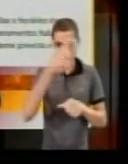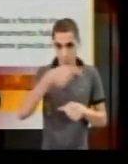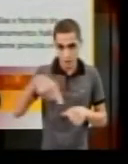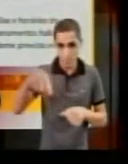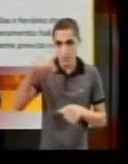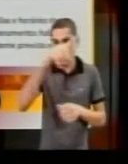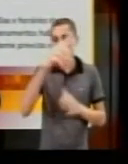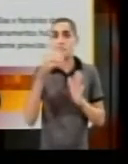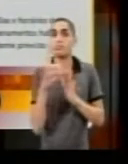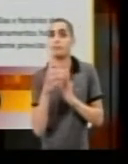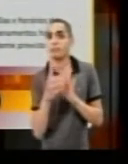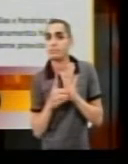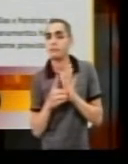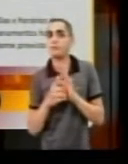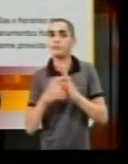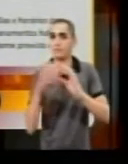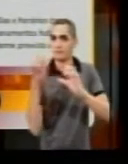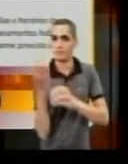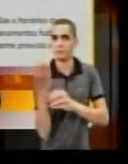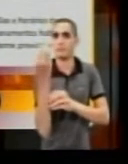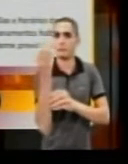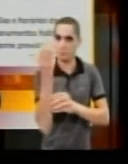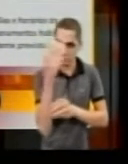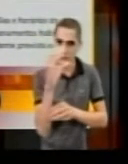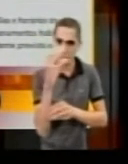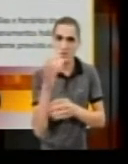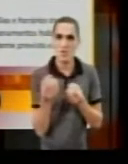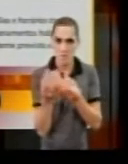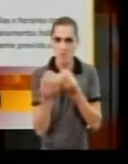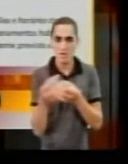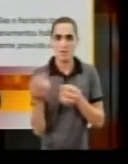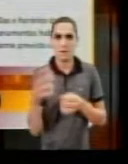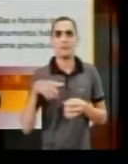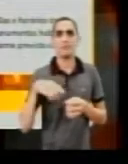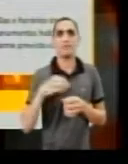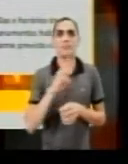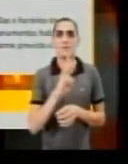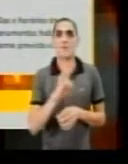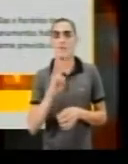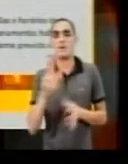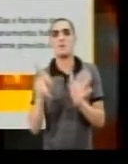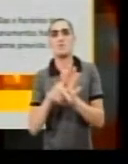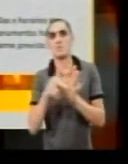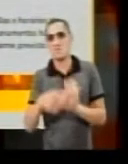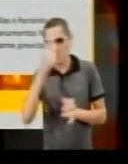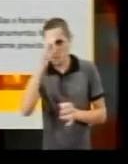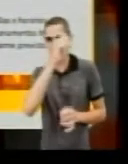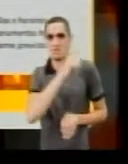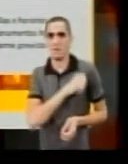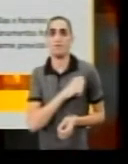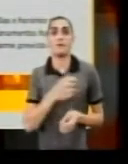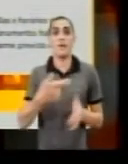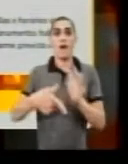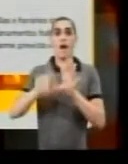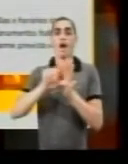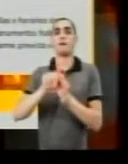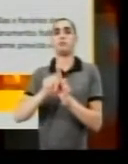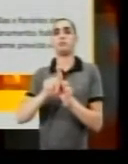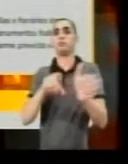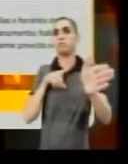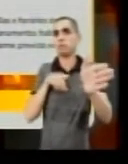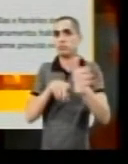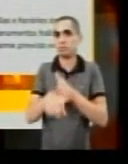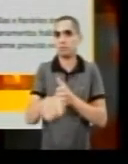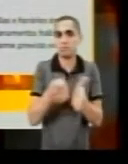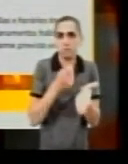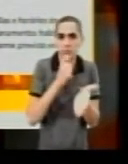número 5, disponível no portal da Prefeitura de Rio Preto. Antes da gente passar para as perguntas da imprensa,